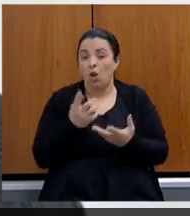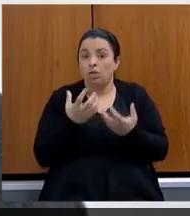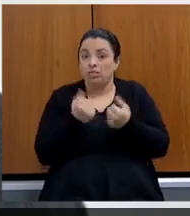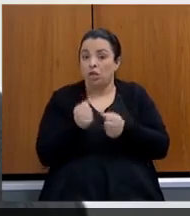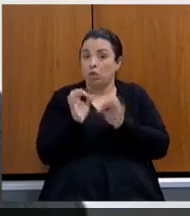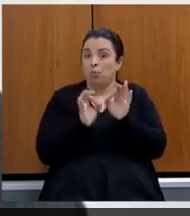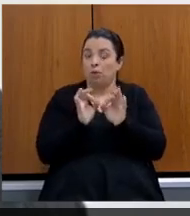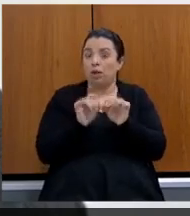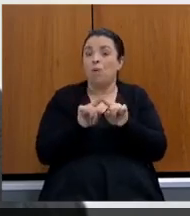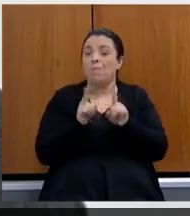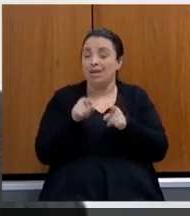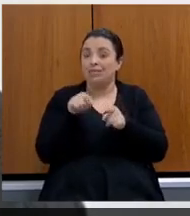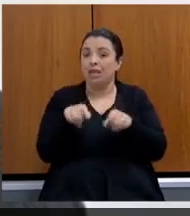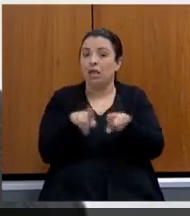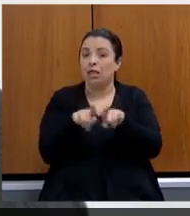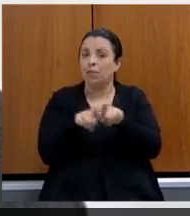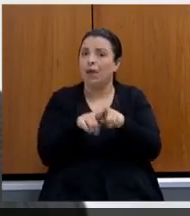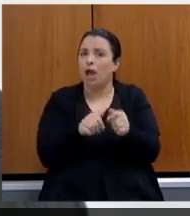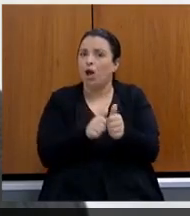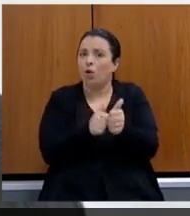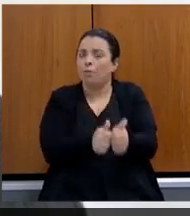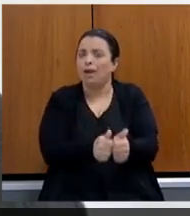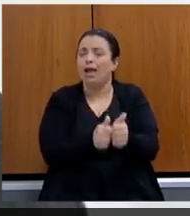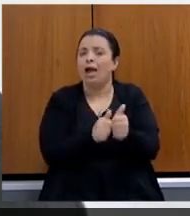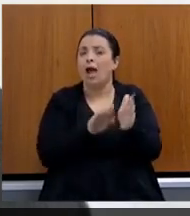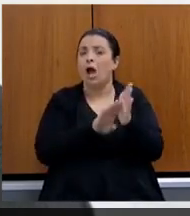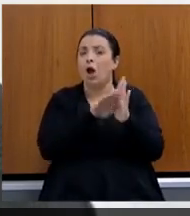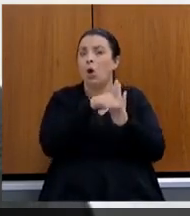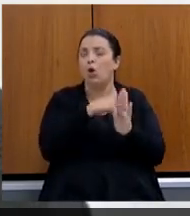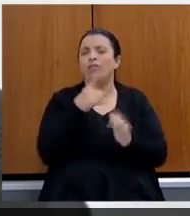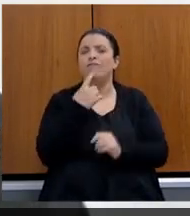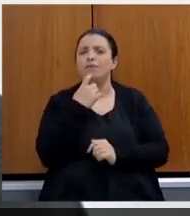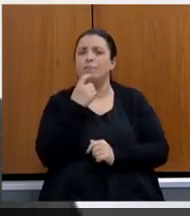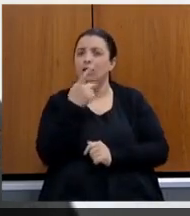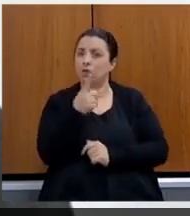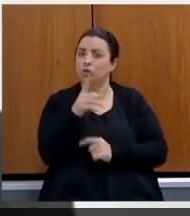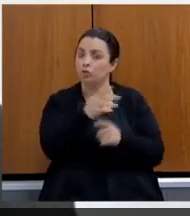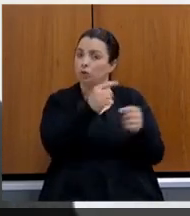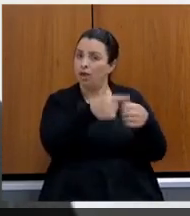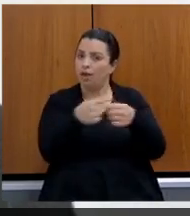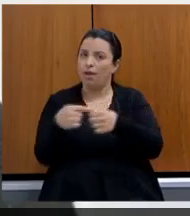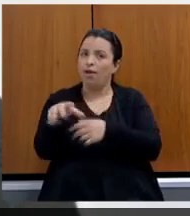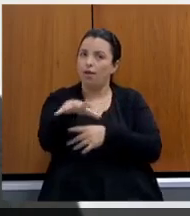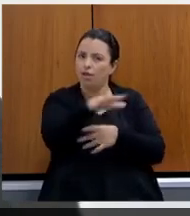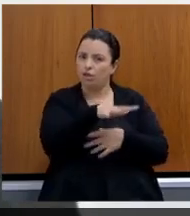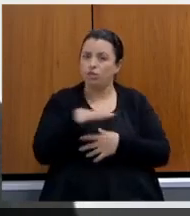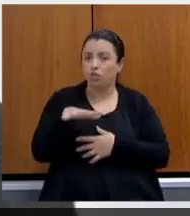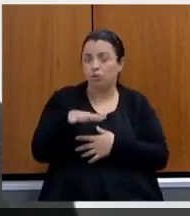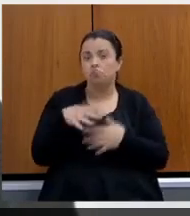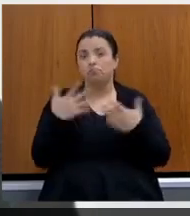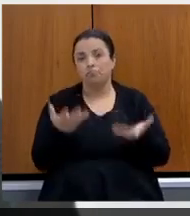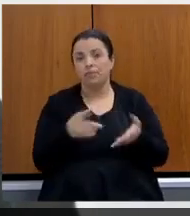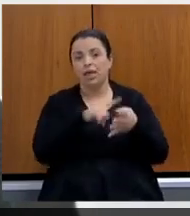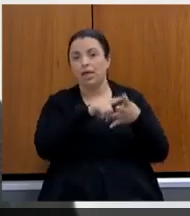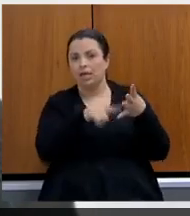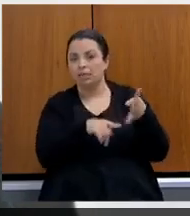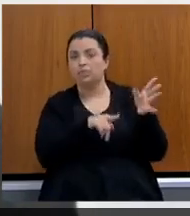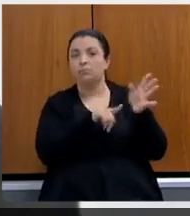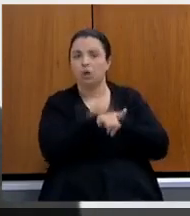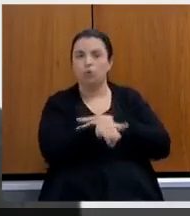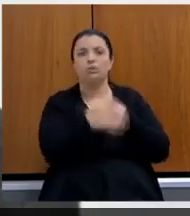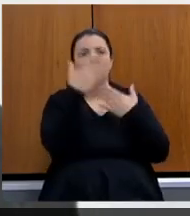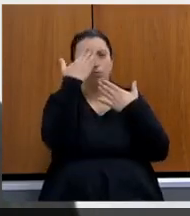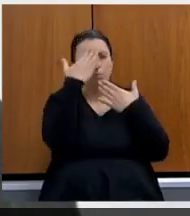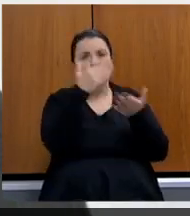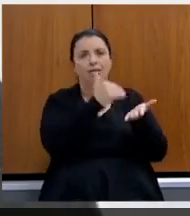conscientes dela também acompanhariam a onda vermelha quando nos sua região seria um essa pergunta para desinfetar